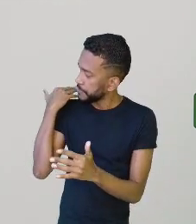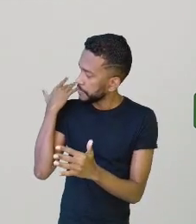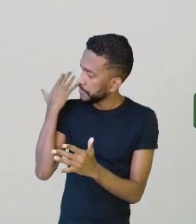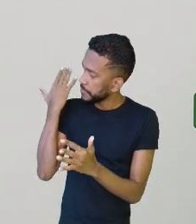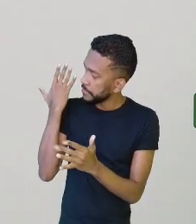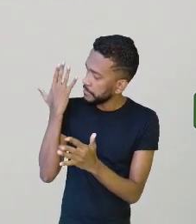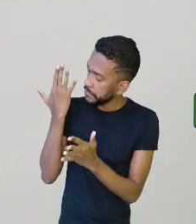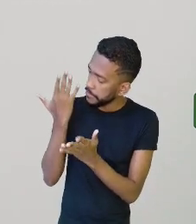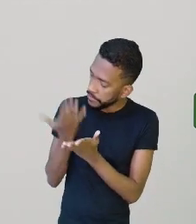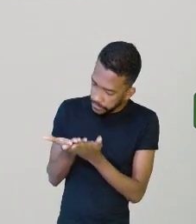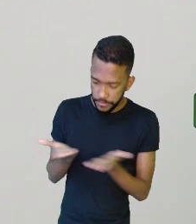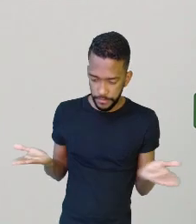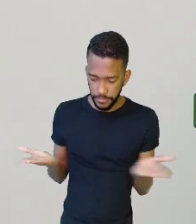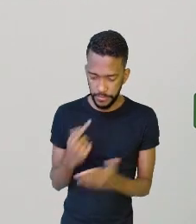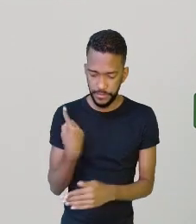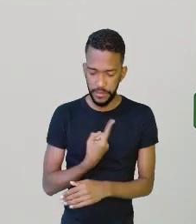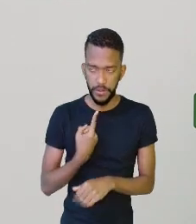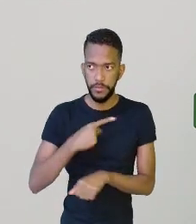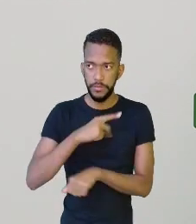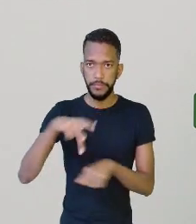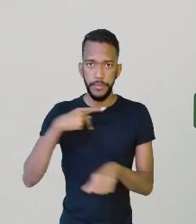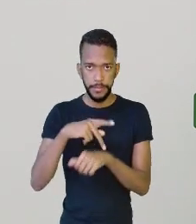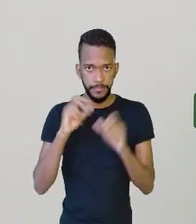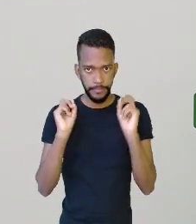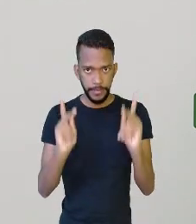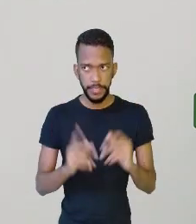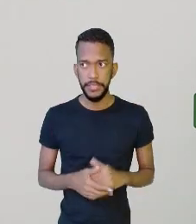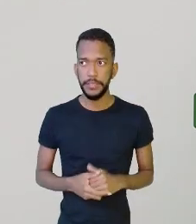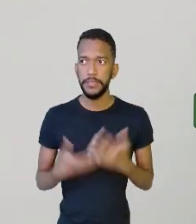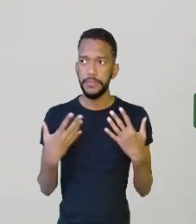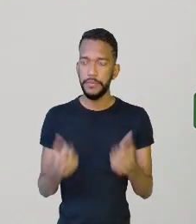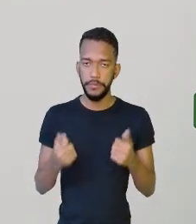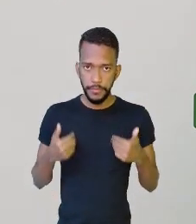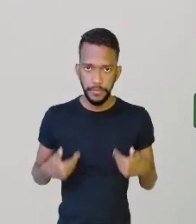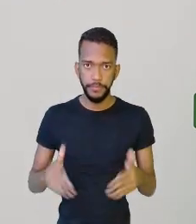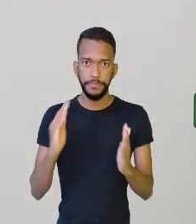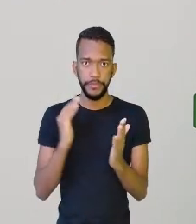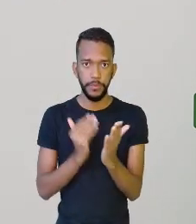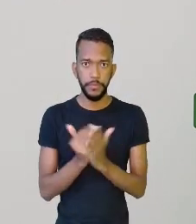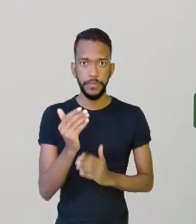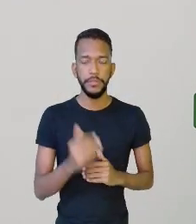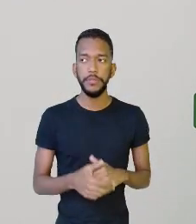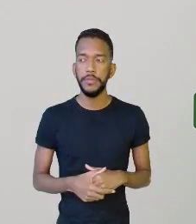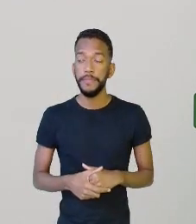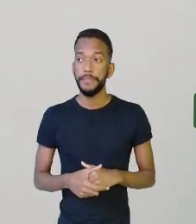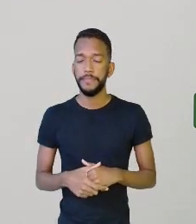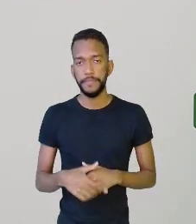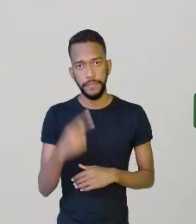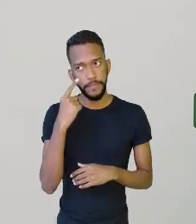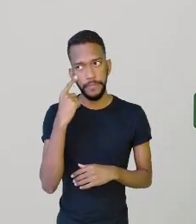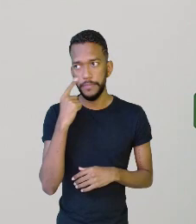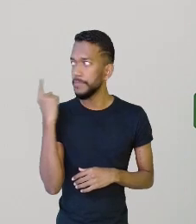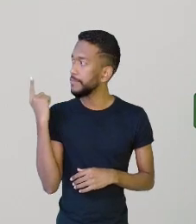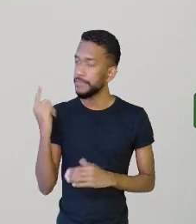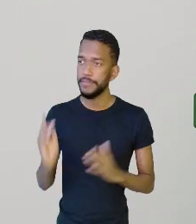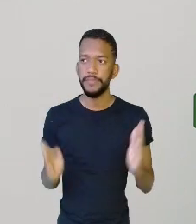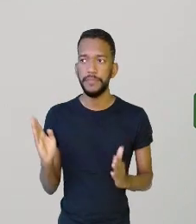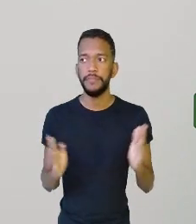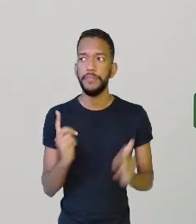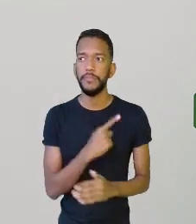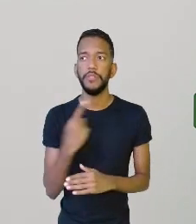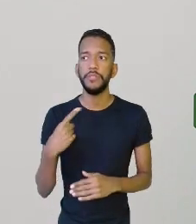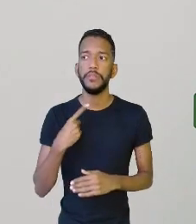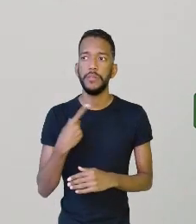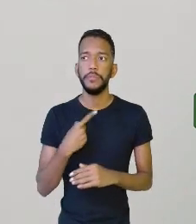no nosso país. Beleza? Vamos nessa? Nesse período aqui, nós tínhamos